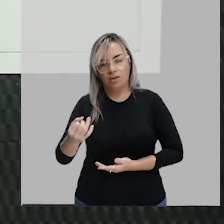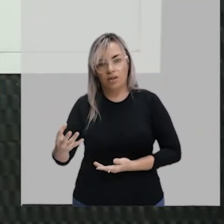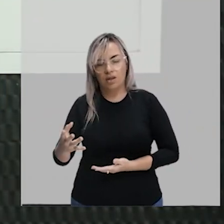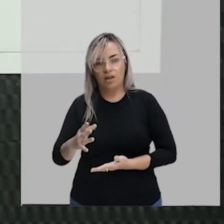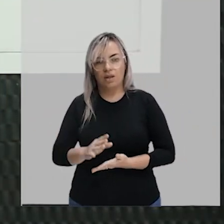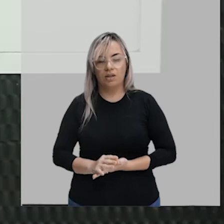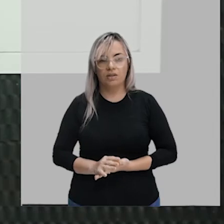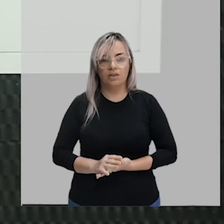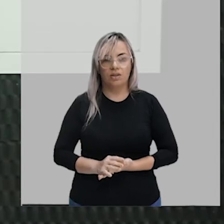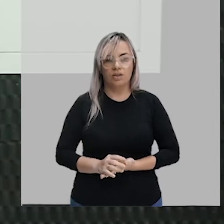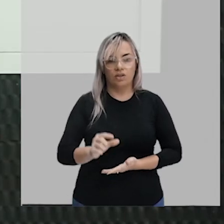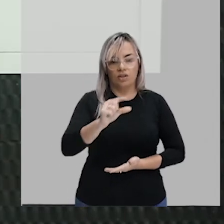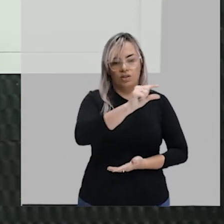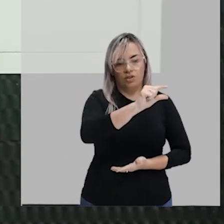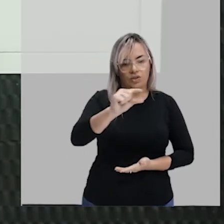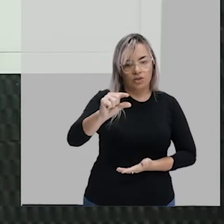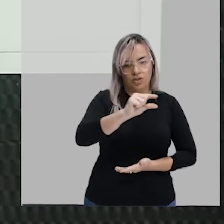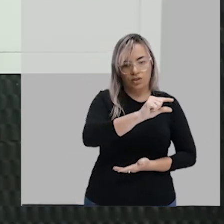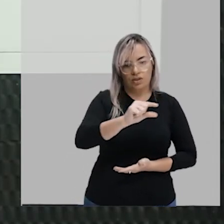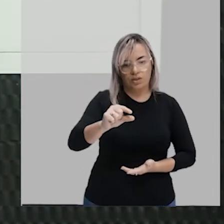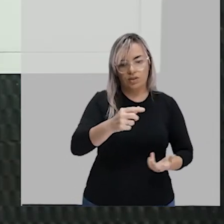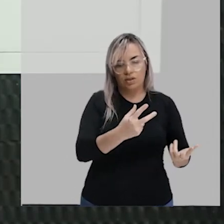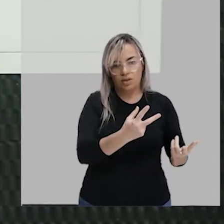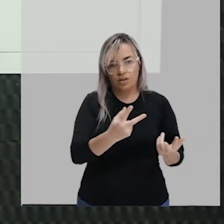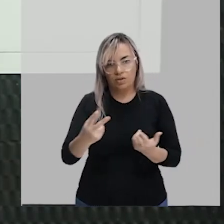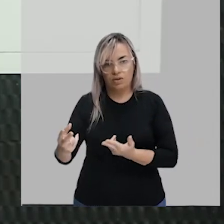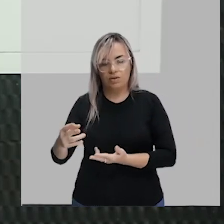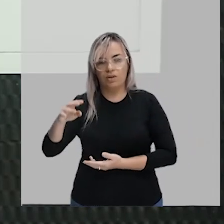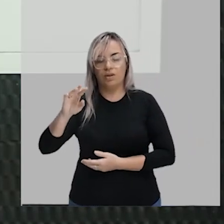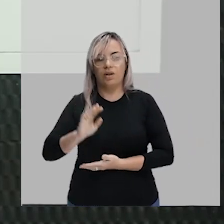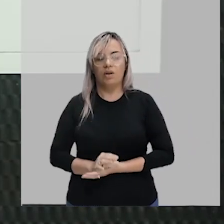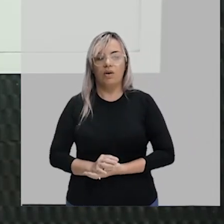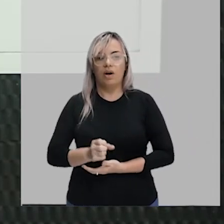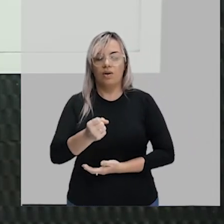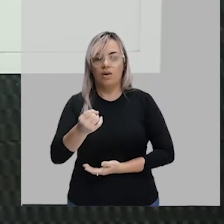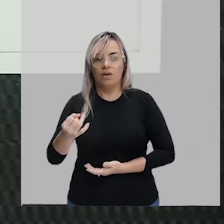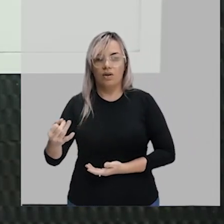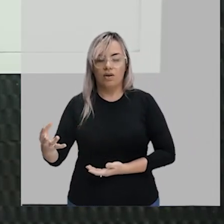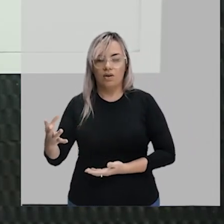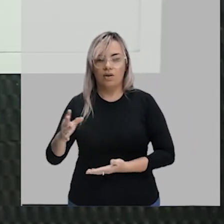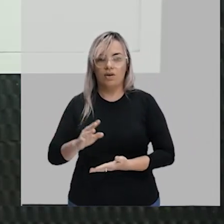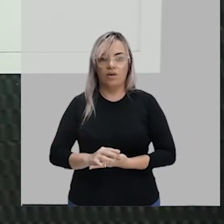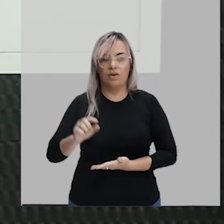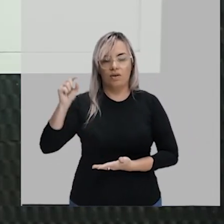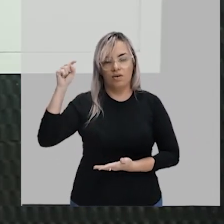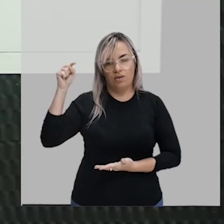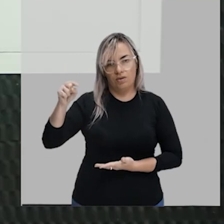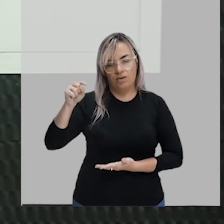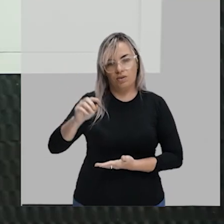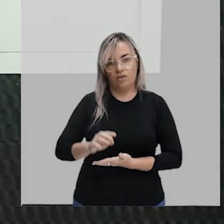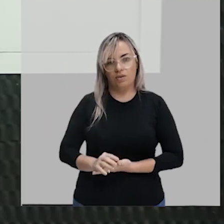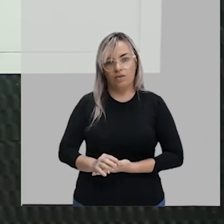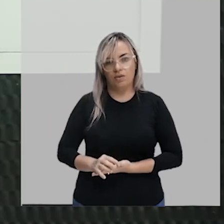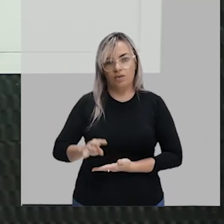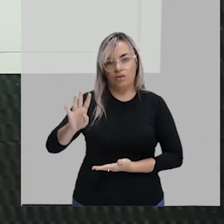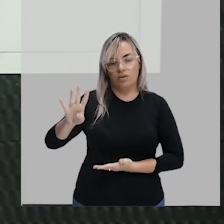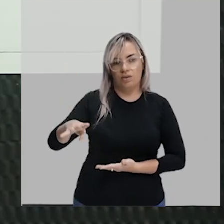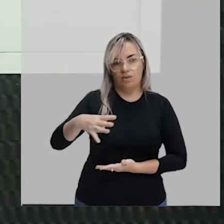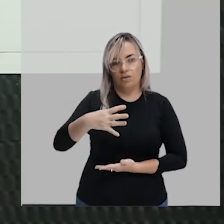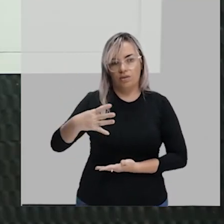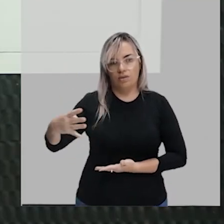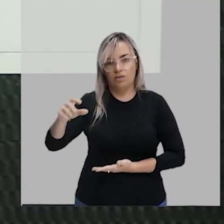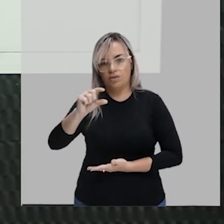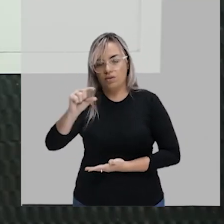Então, perceba que isso aconteceu. Essa matriz aqui é uma matriz quadrada de ordem 3. Ou seja,